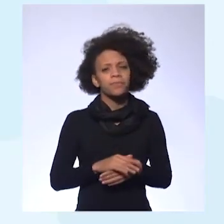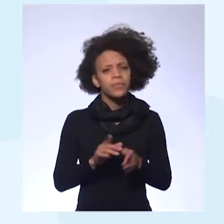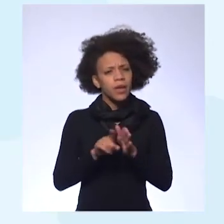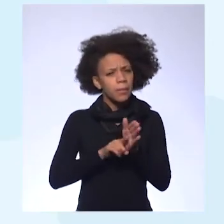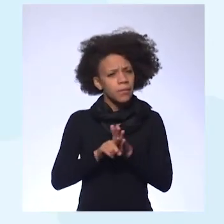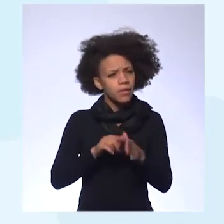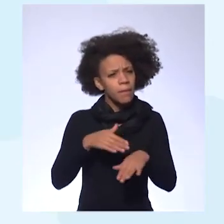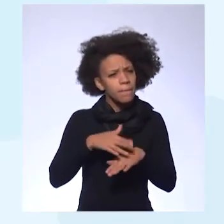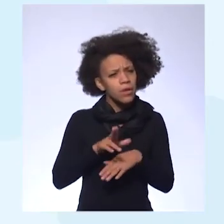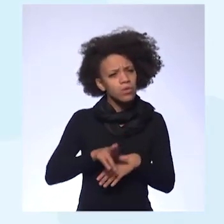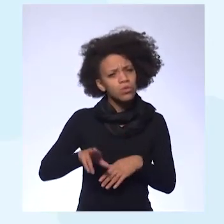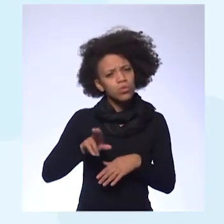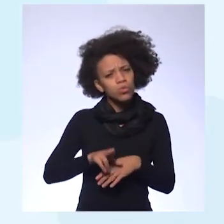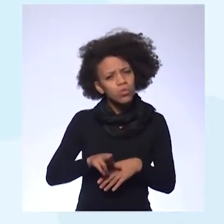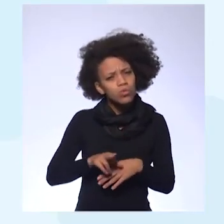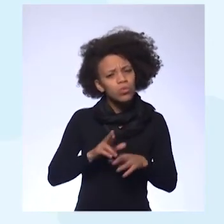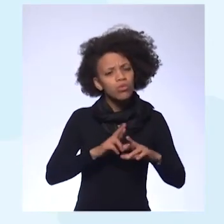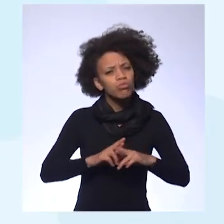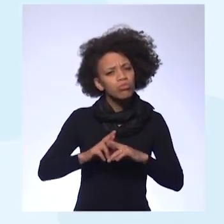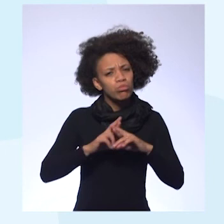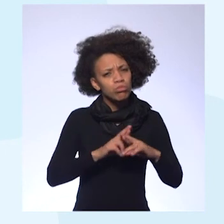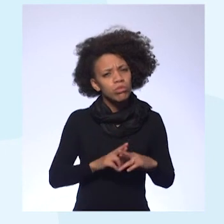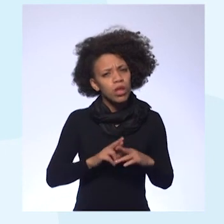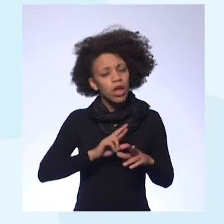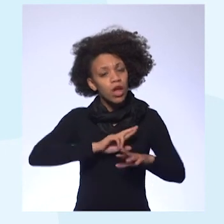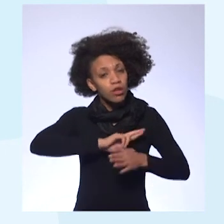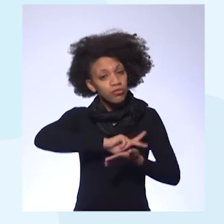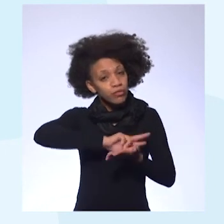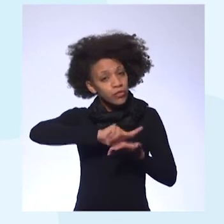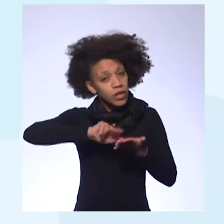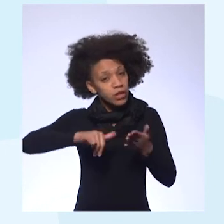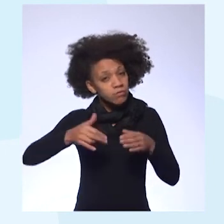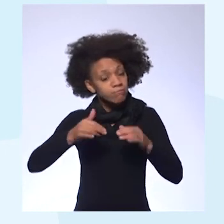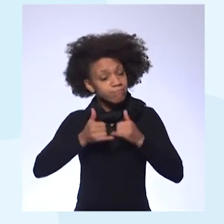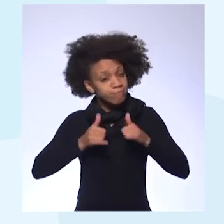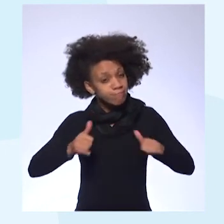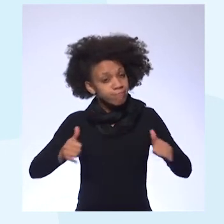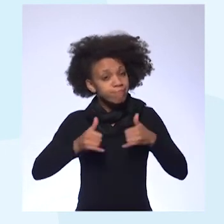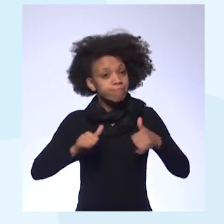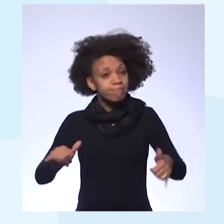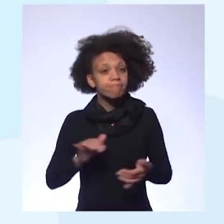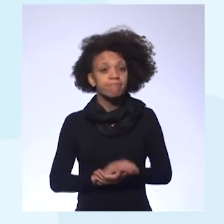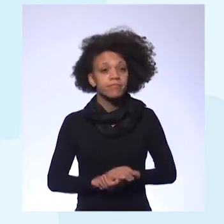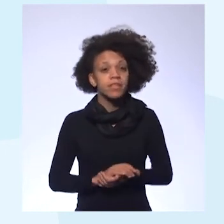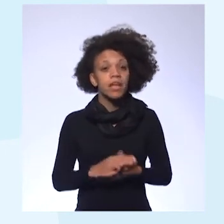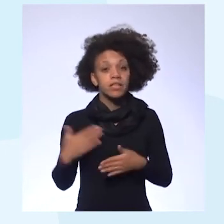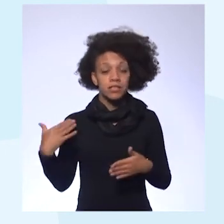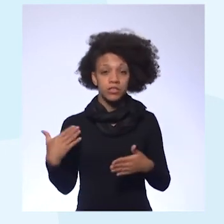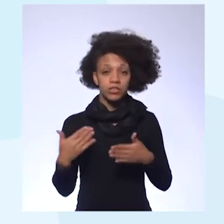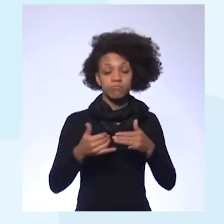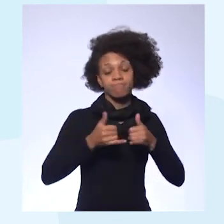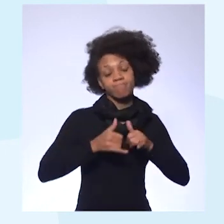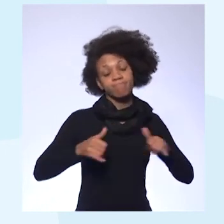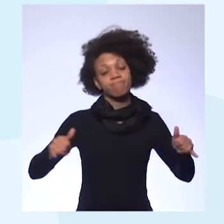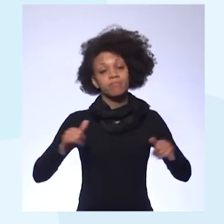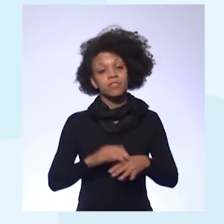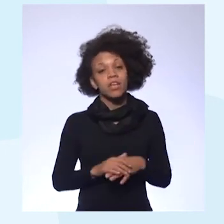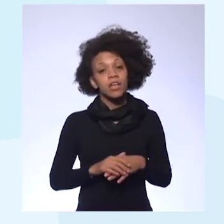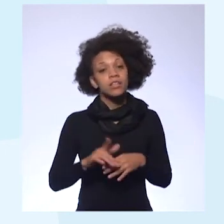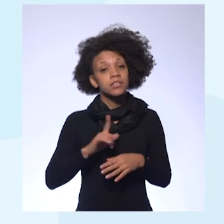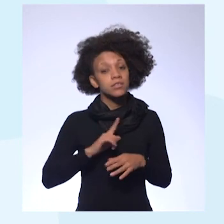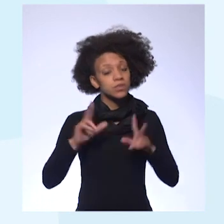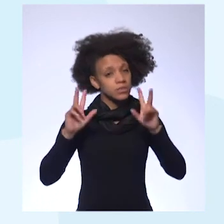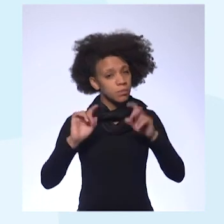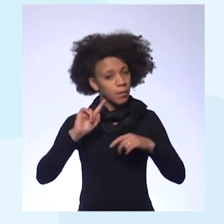mais sobre os usos de recursos naturais das diferentes fontes de energia, né, da geração de energia, que é o tema da